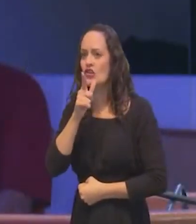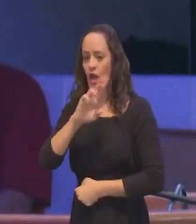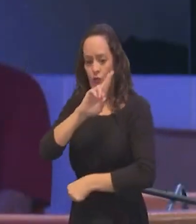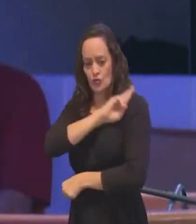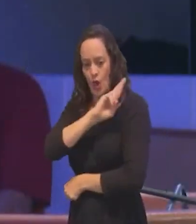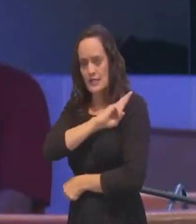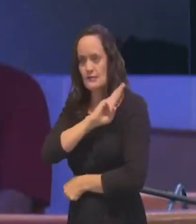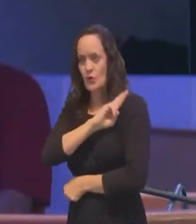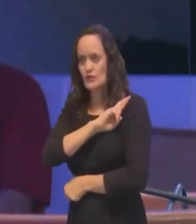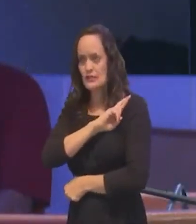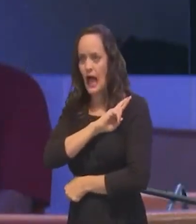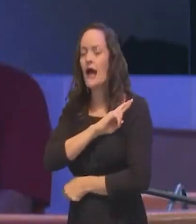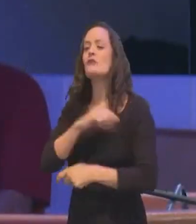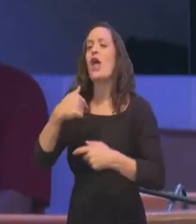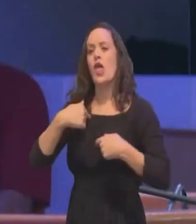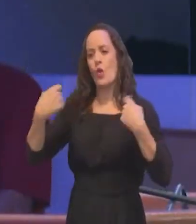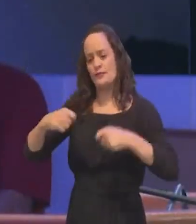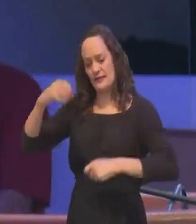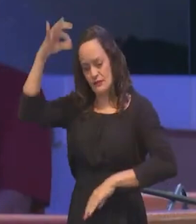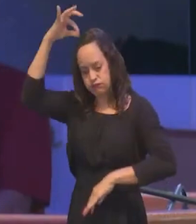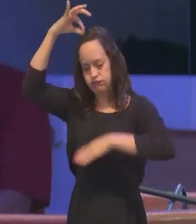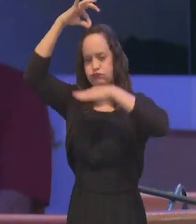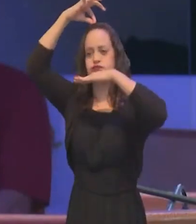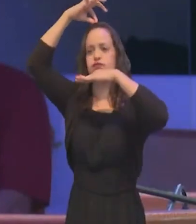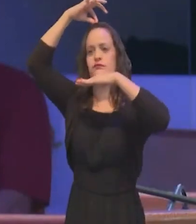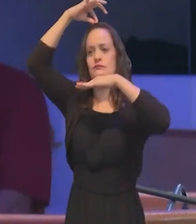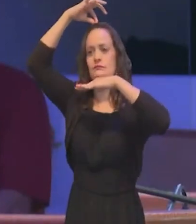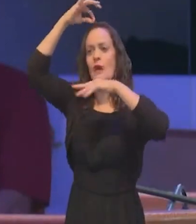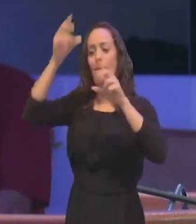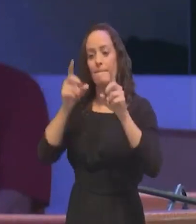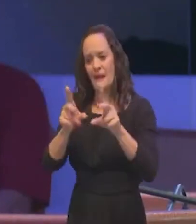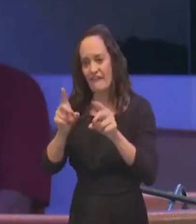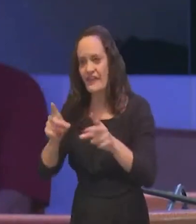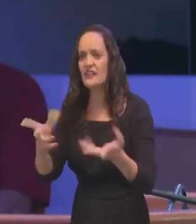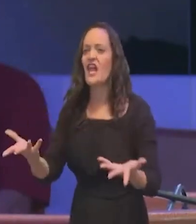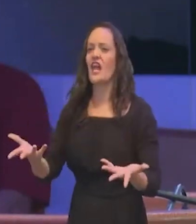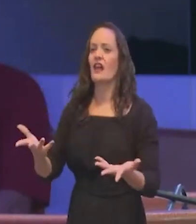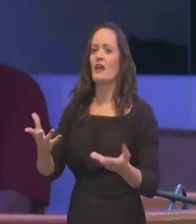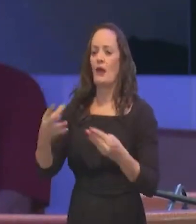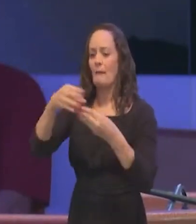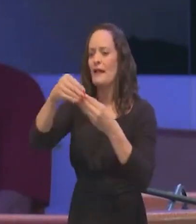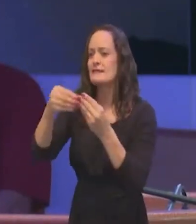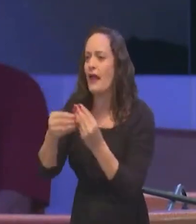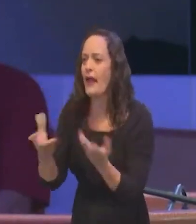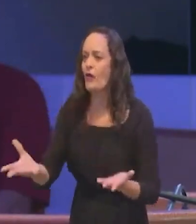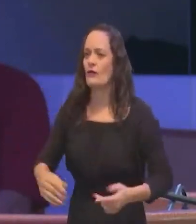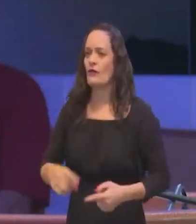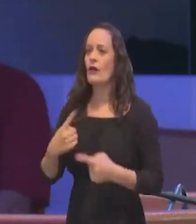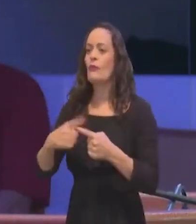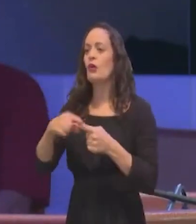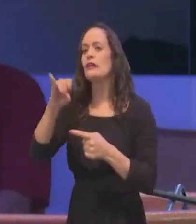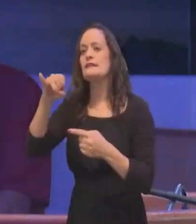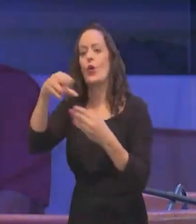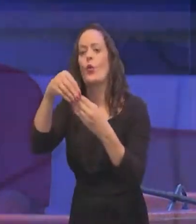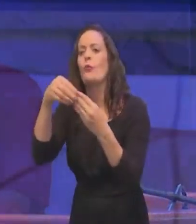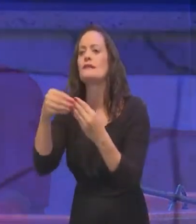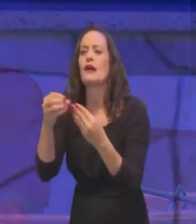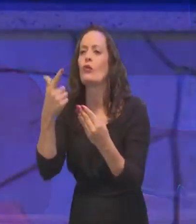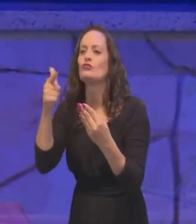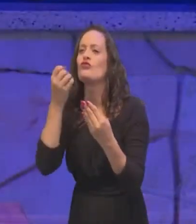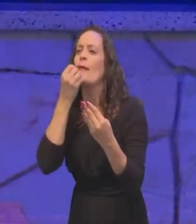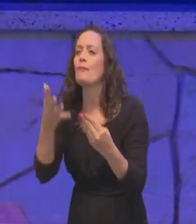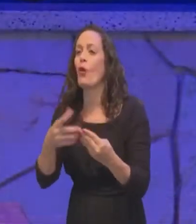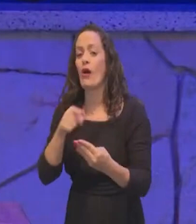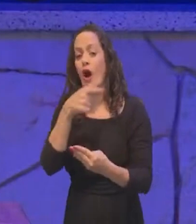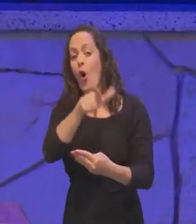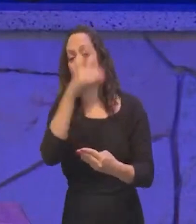tenho que estar cheio do Espírito Santo para poder vender aquele pastel, porque se aquele pastel não estiver bom, aquele irmão